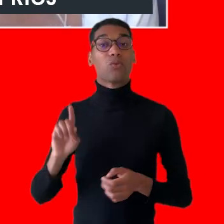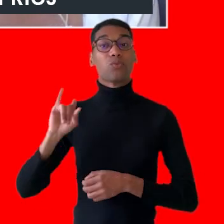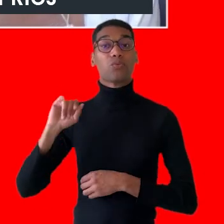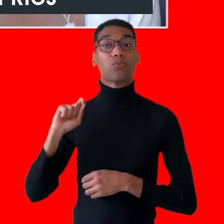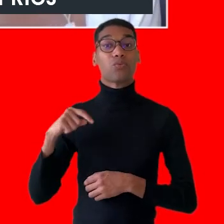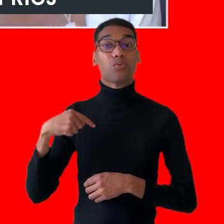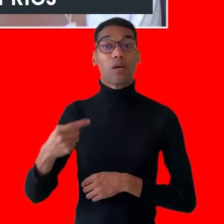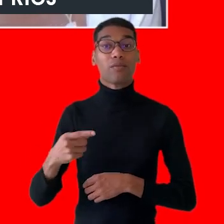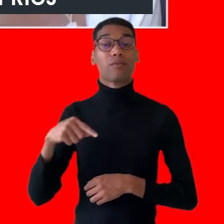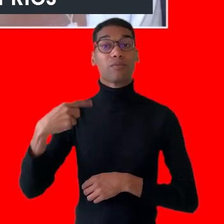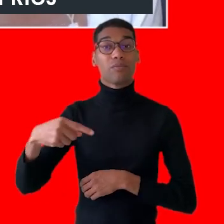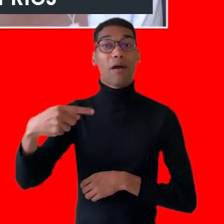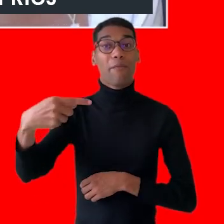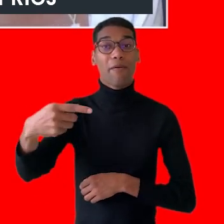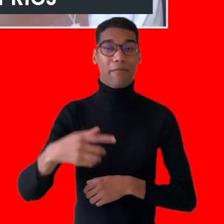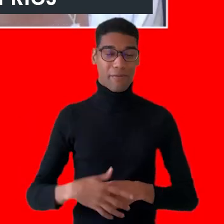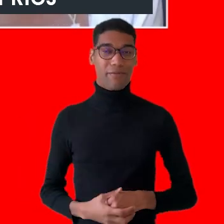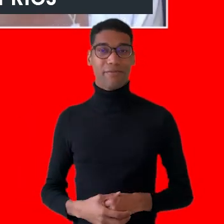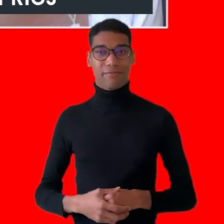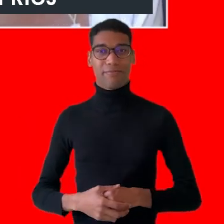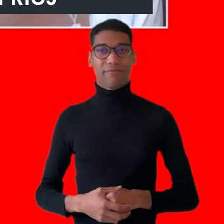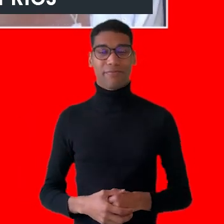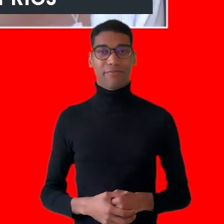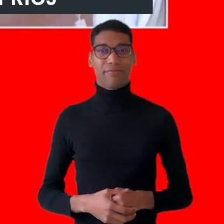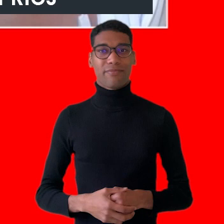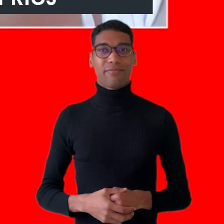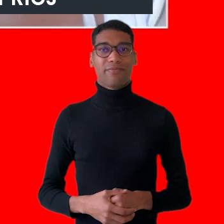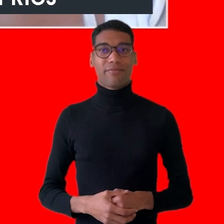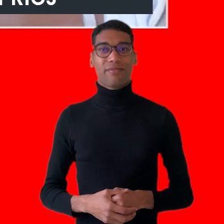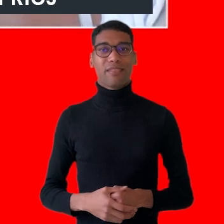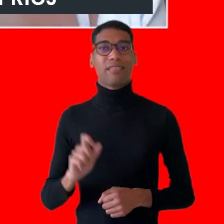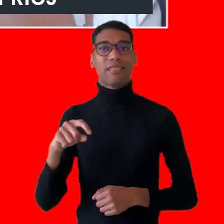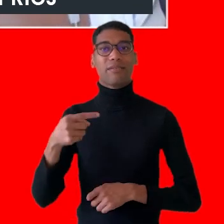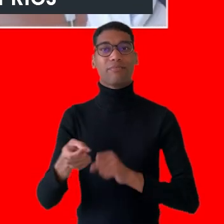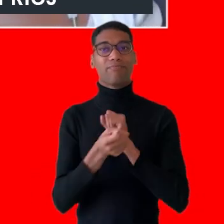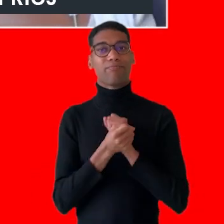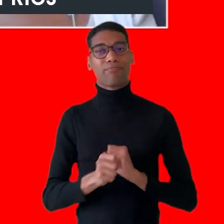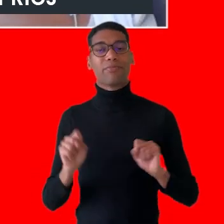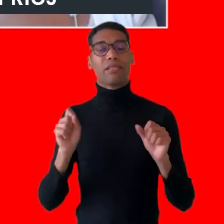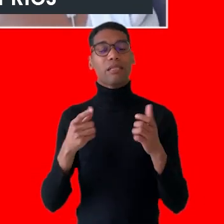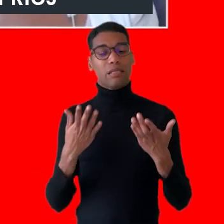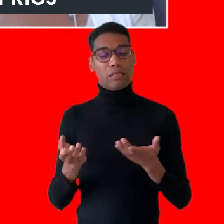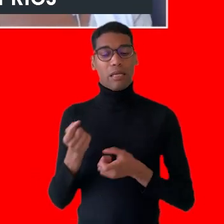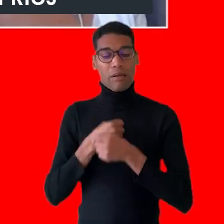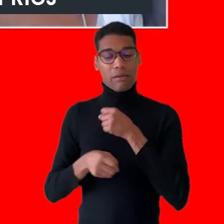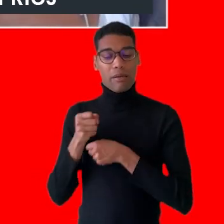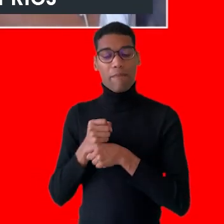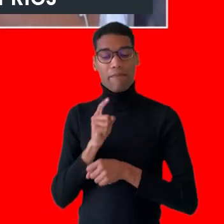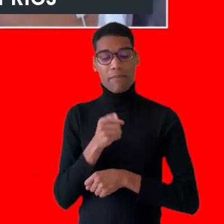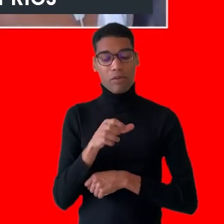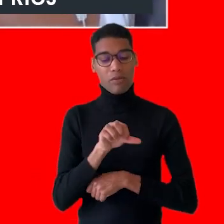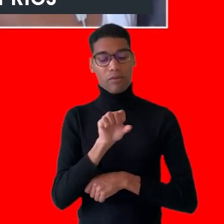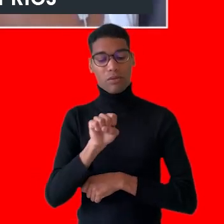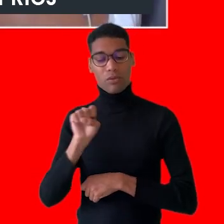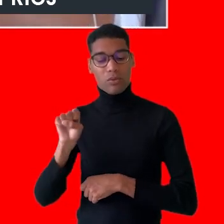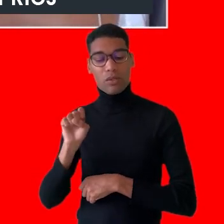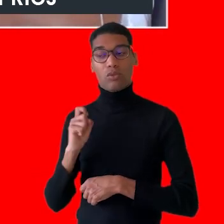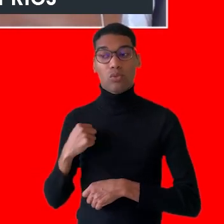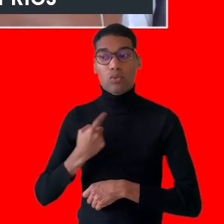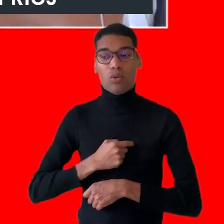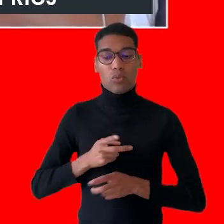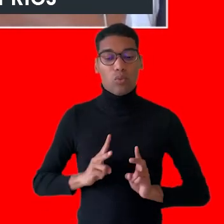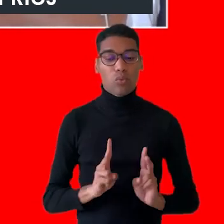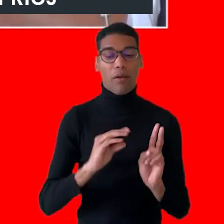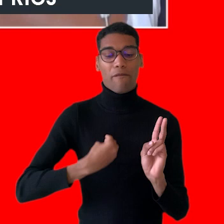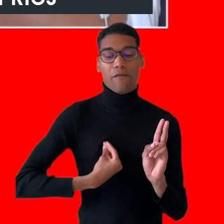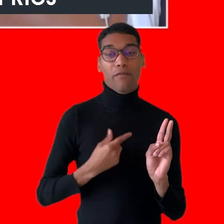dia seguinte dos dias seguintes que vieram após a abolição da escravatura. Então, 1888, a gente continua vivendo de